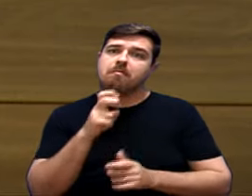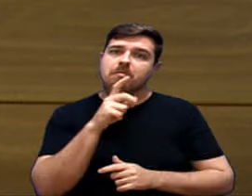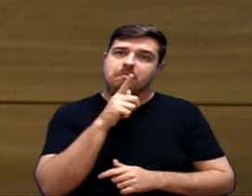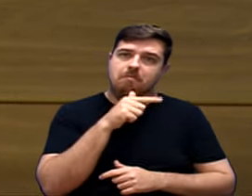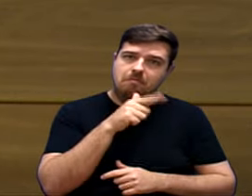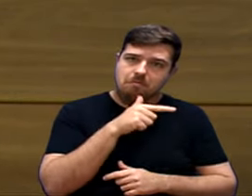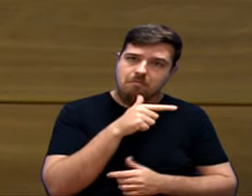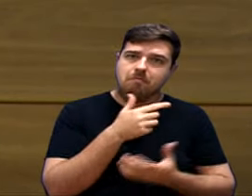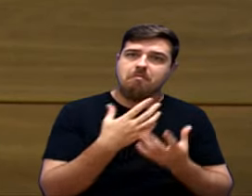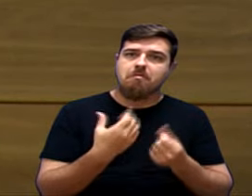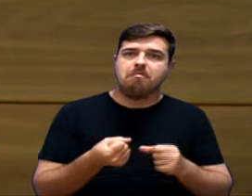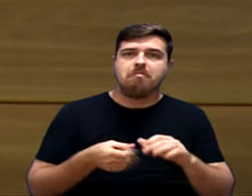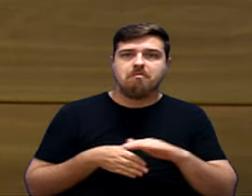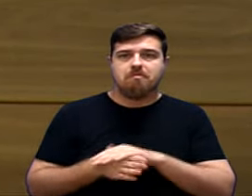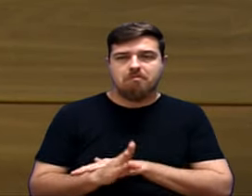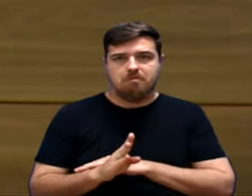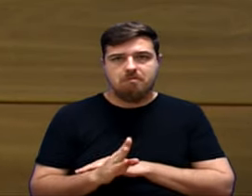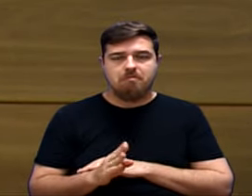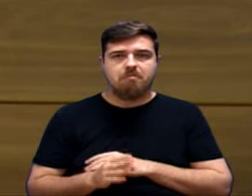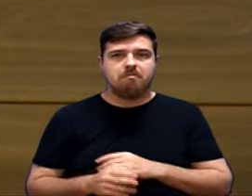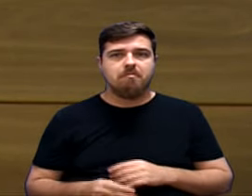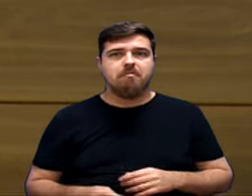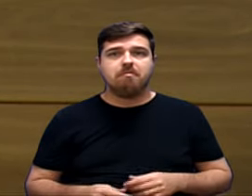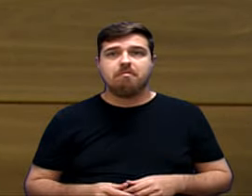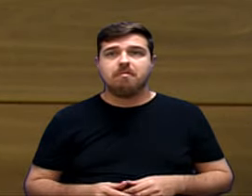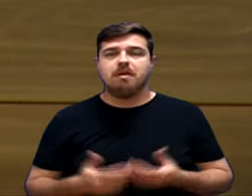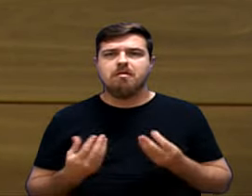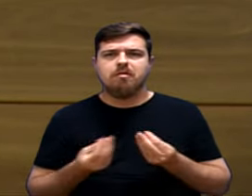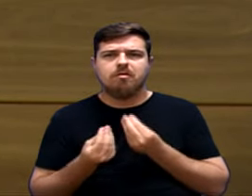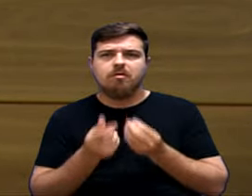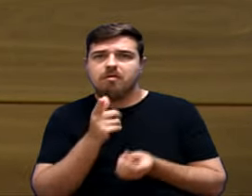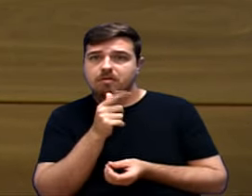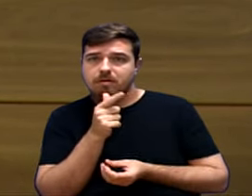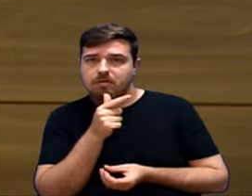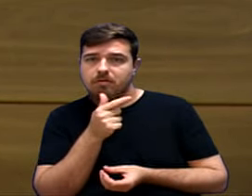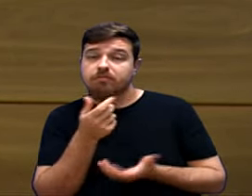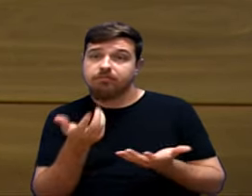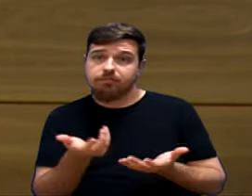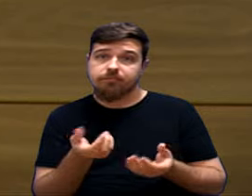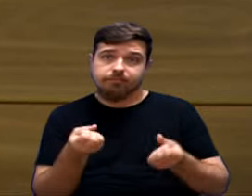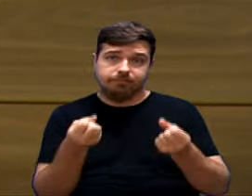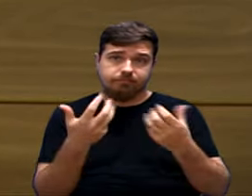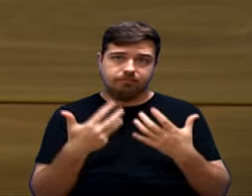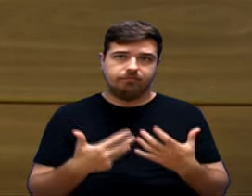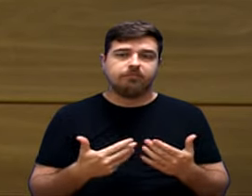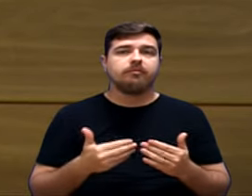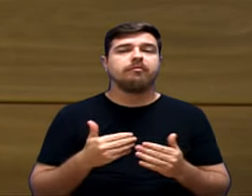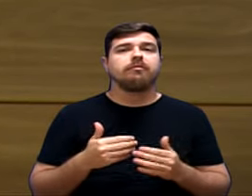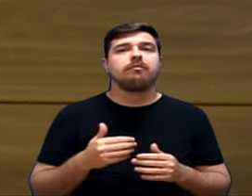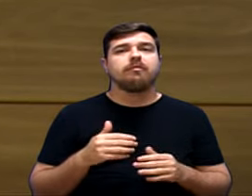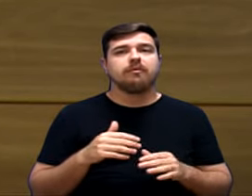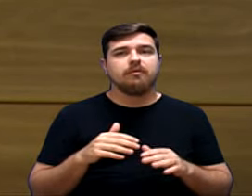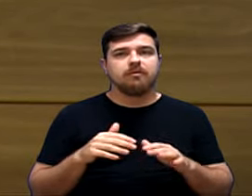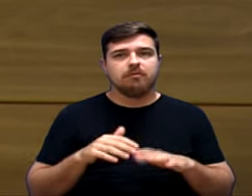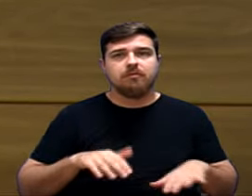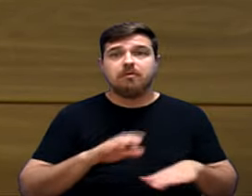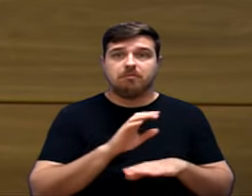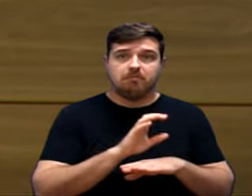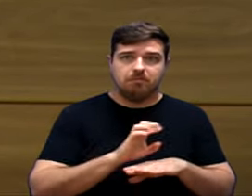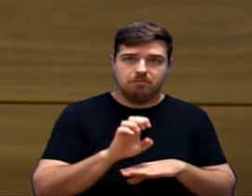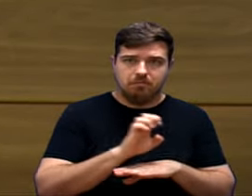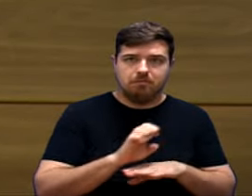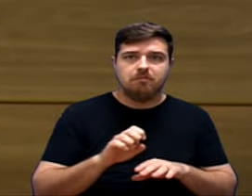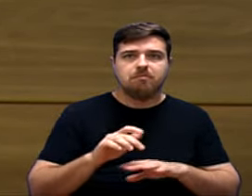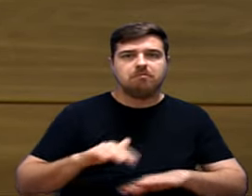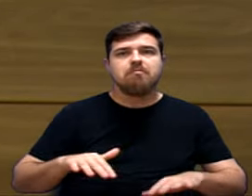aprovado não mas com com relação à água eh o DAE ele que vai dar todos os licenciamentos é isso que a gente tá querendo